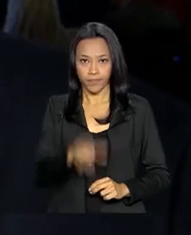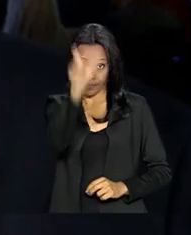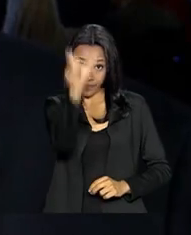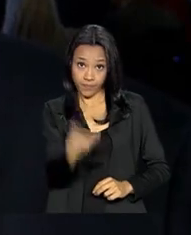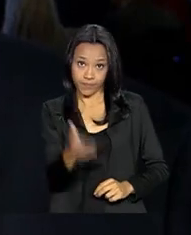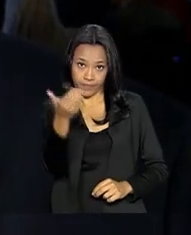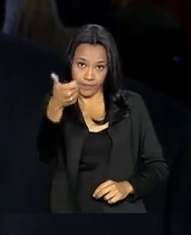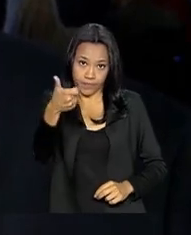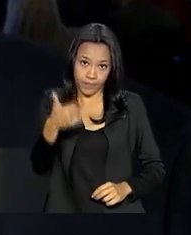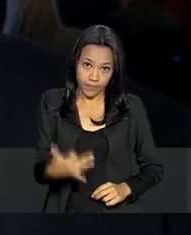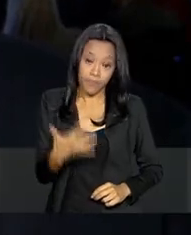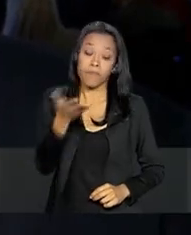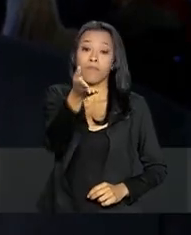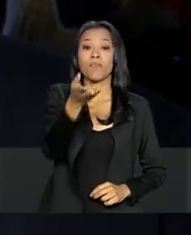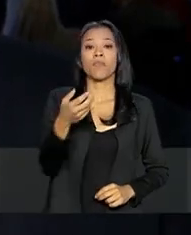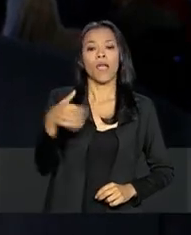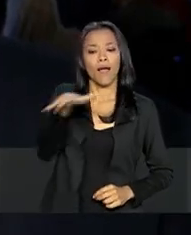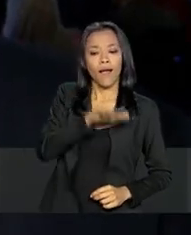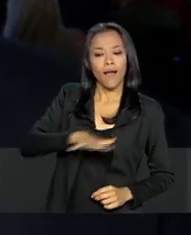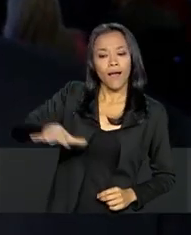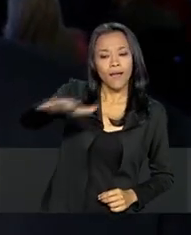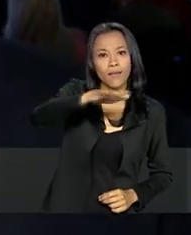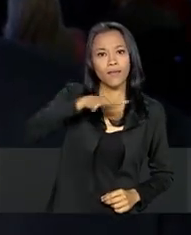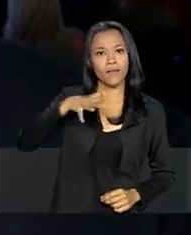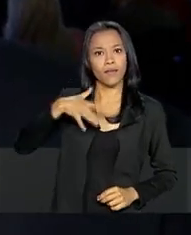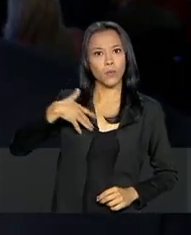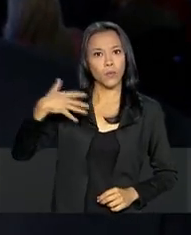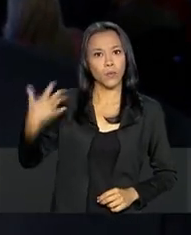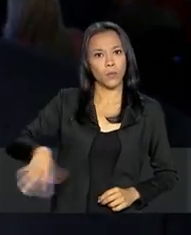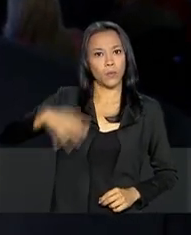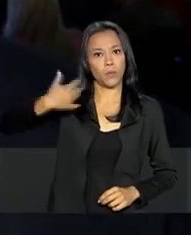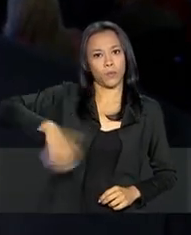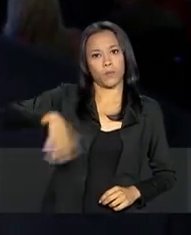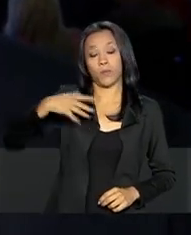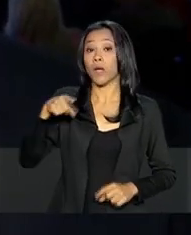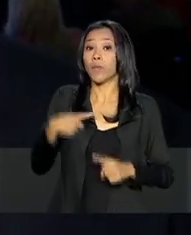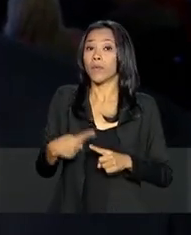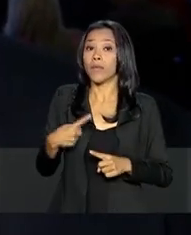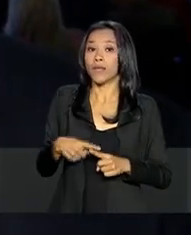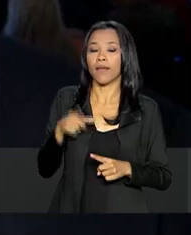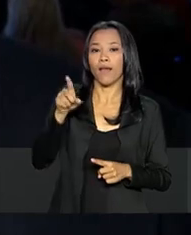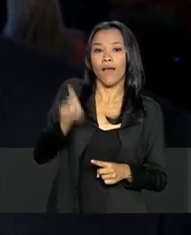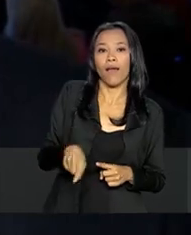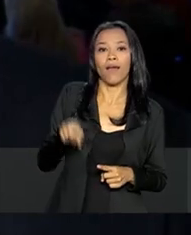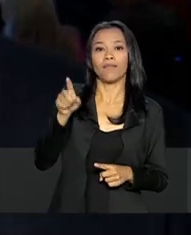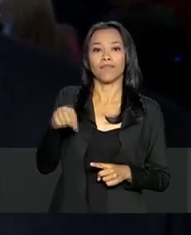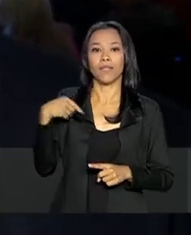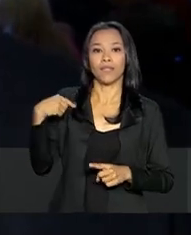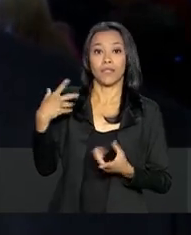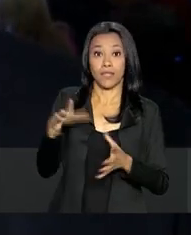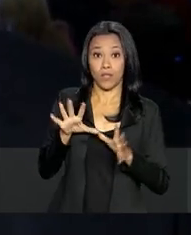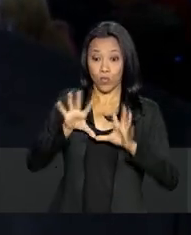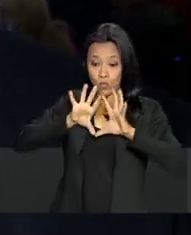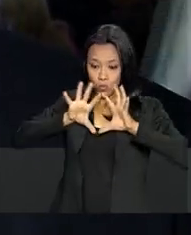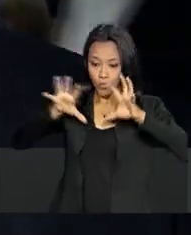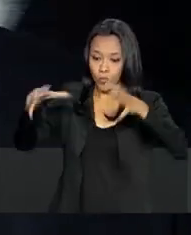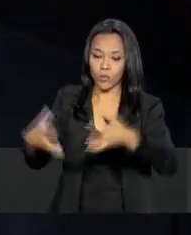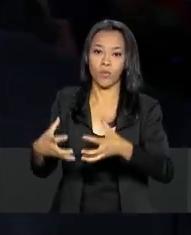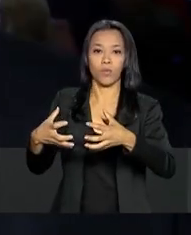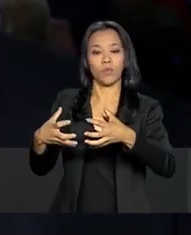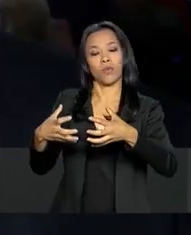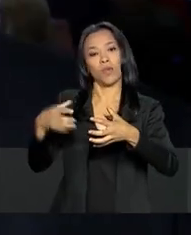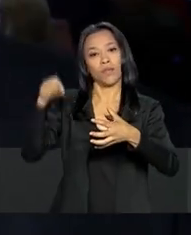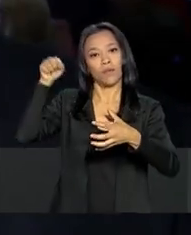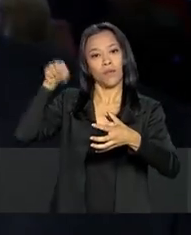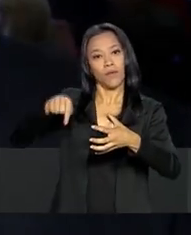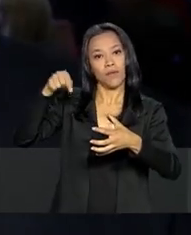O setor ele tem um efeito multiplicador muito grande, porque compõe o meio da chamada cadeia siderometalúrgica. Então,